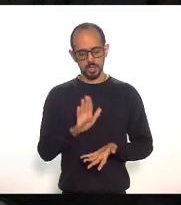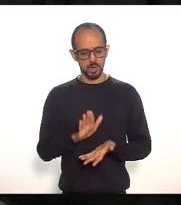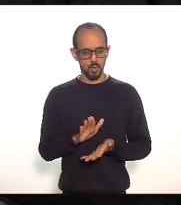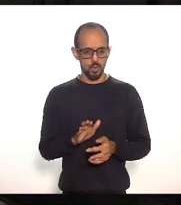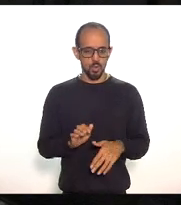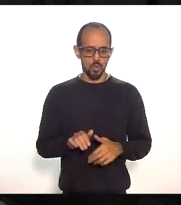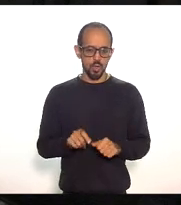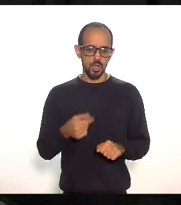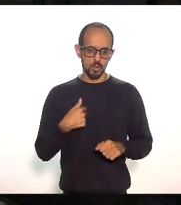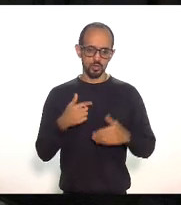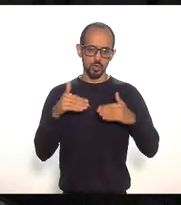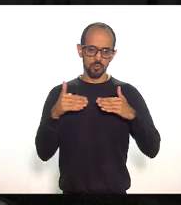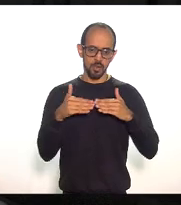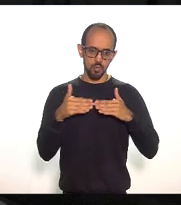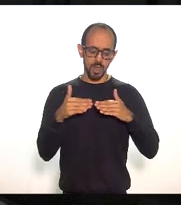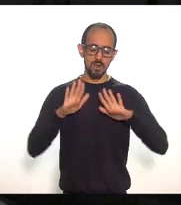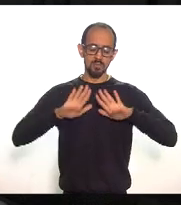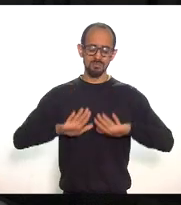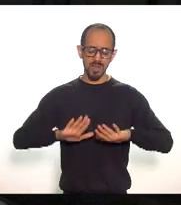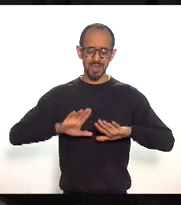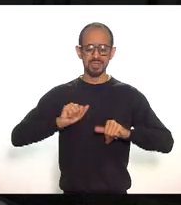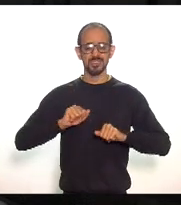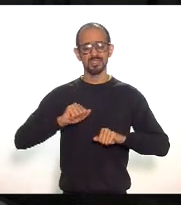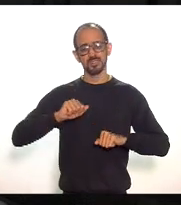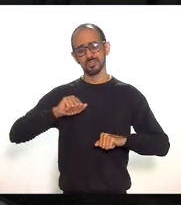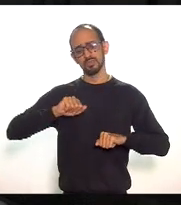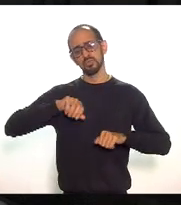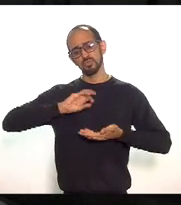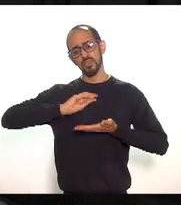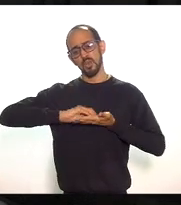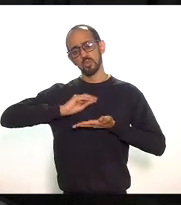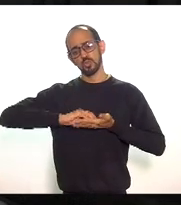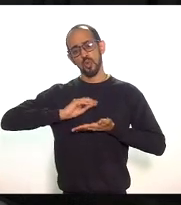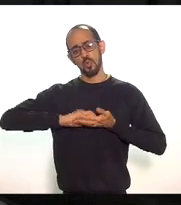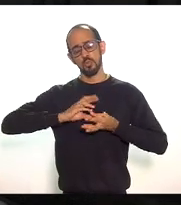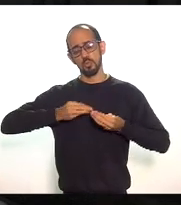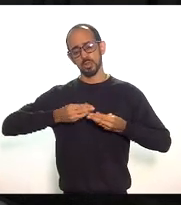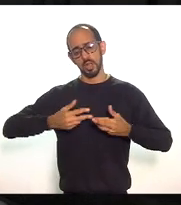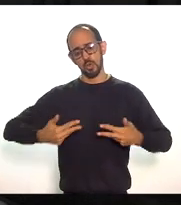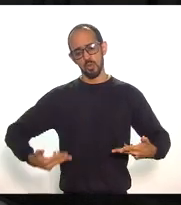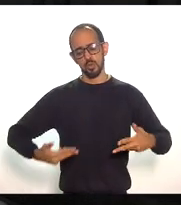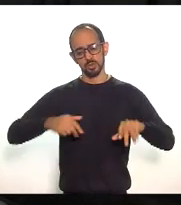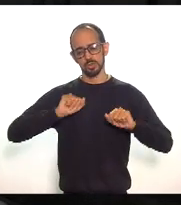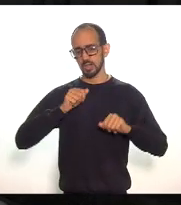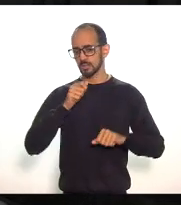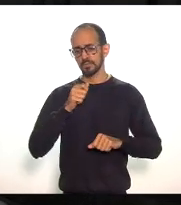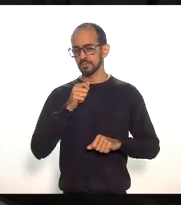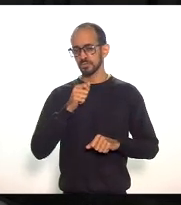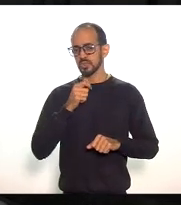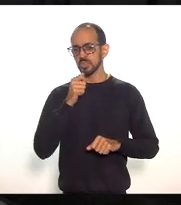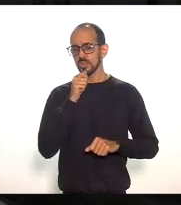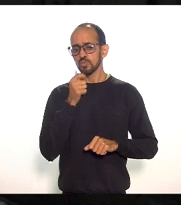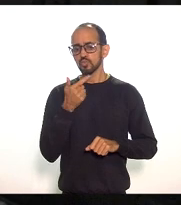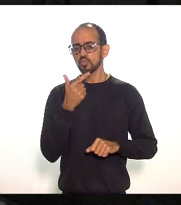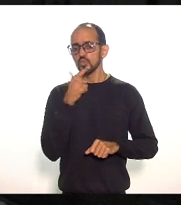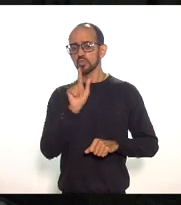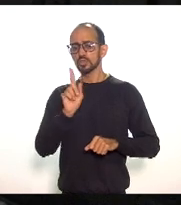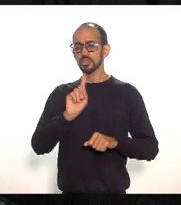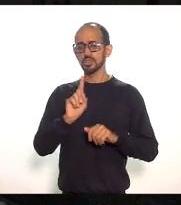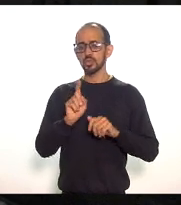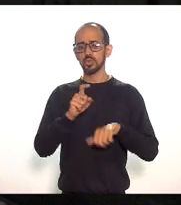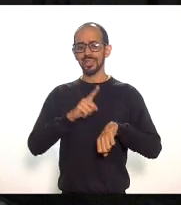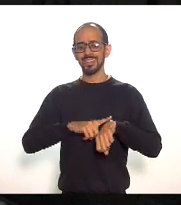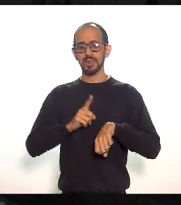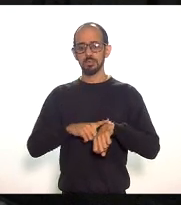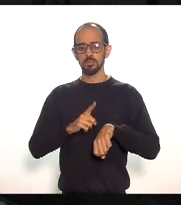sou favorável a ele, porém, eu acho que ficou faltando muita coisa. Não deu tempo da gente emendar como